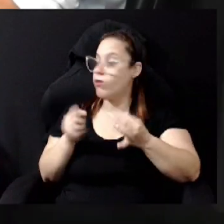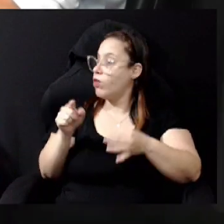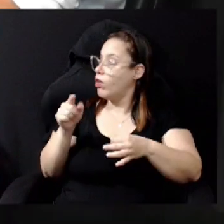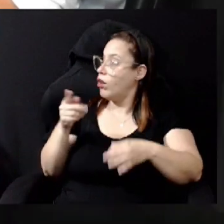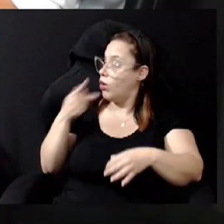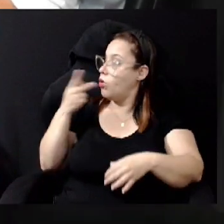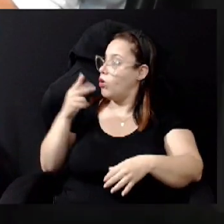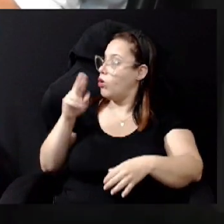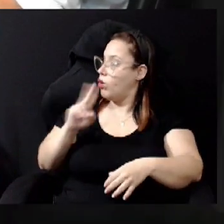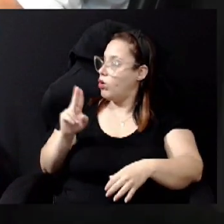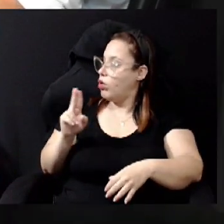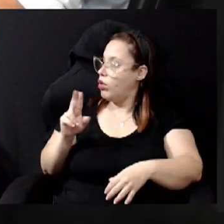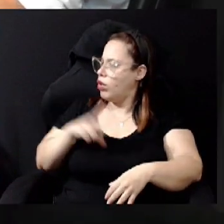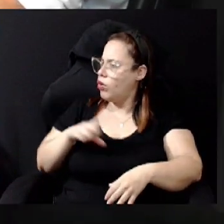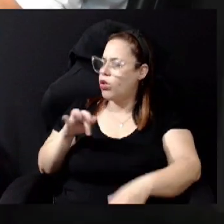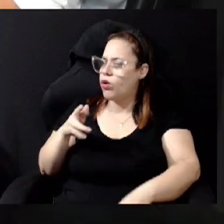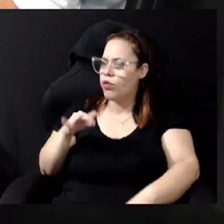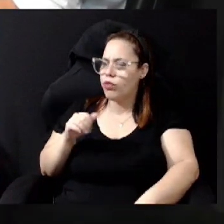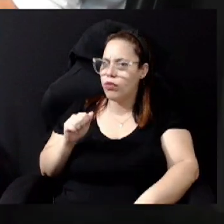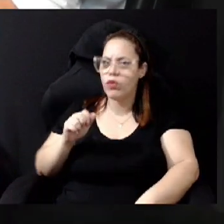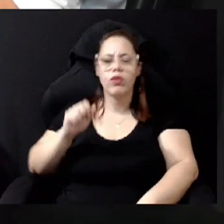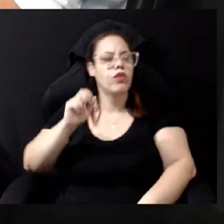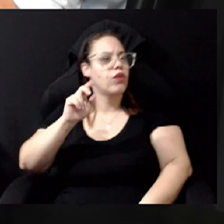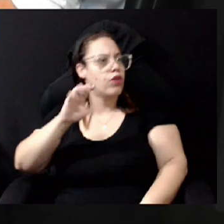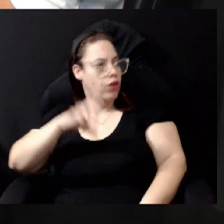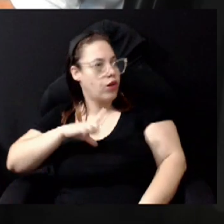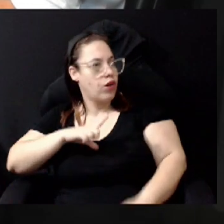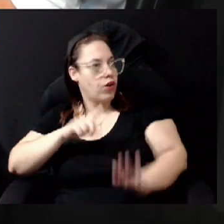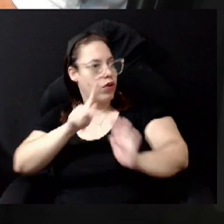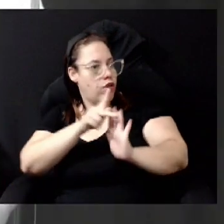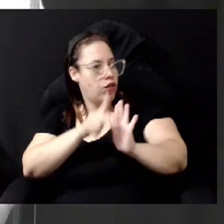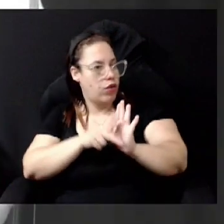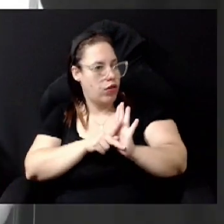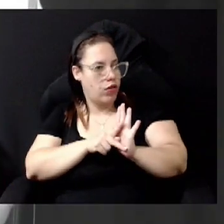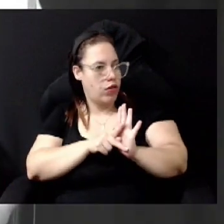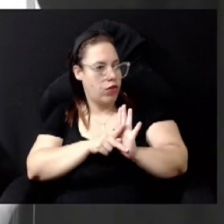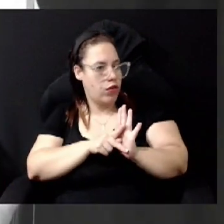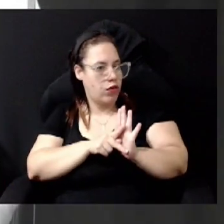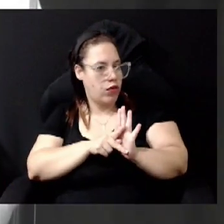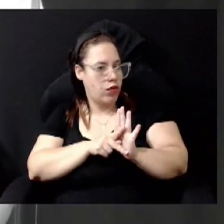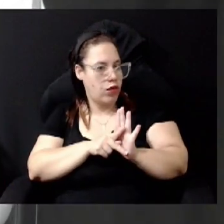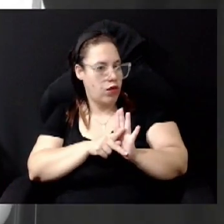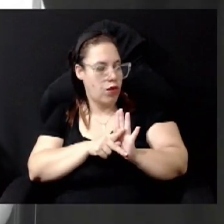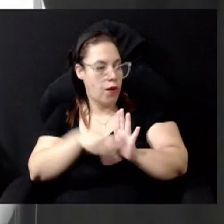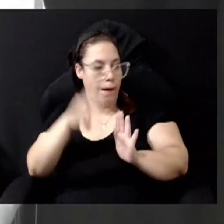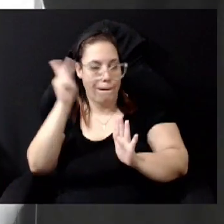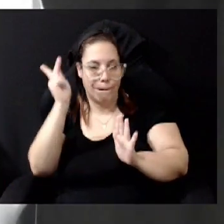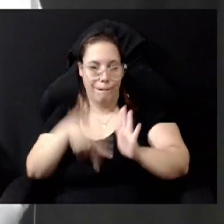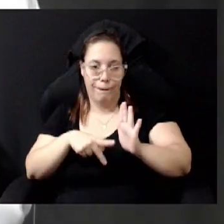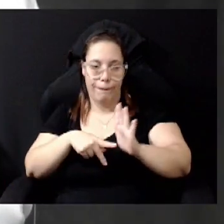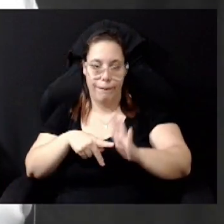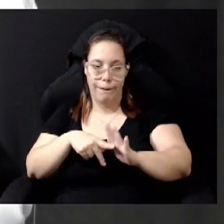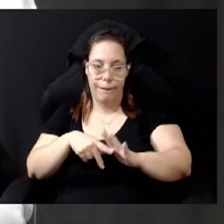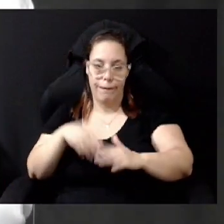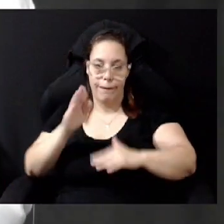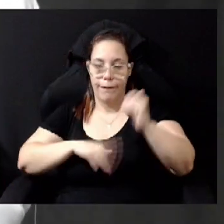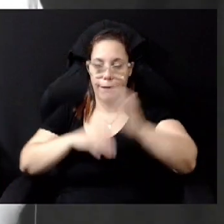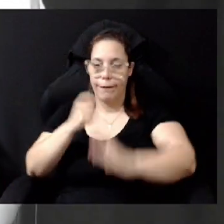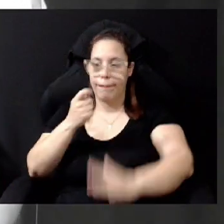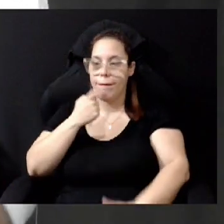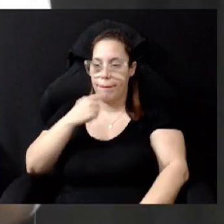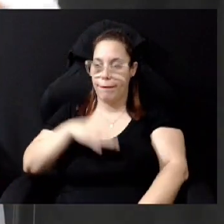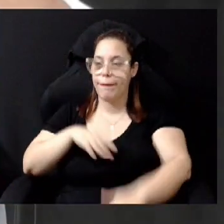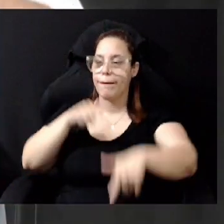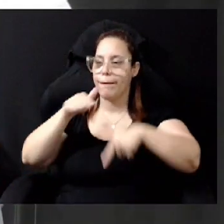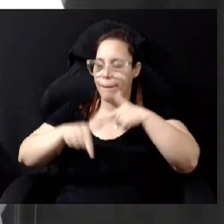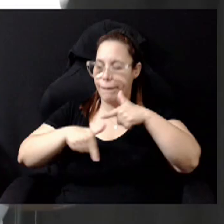Sobre a feira? Temos um projeto para transformar a feira como patrimônio imaterial da cidade de Campinas. Uau. Então, assim, nós estamos trabalhando muito